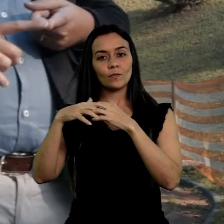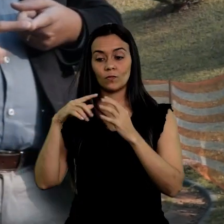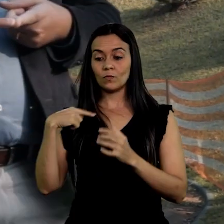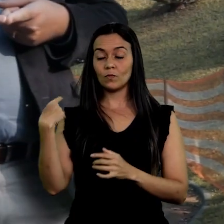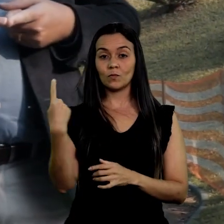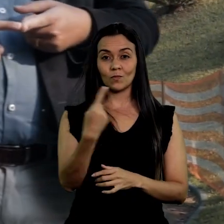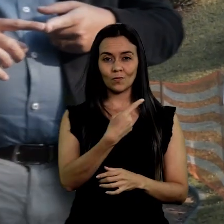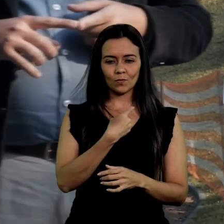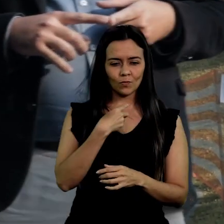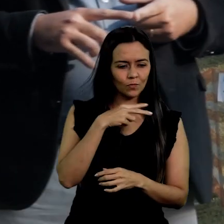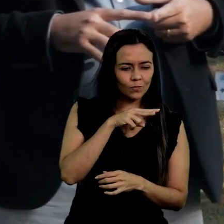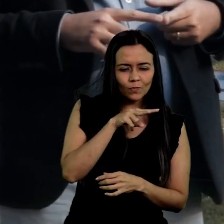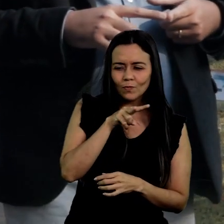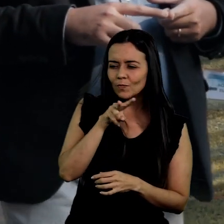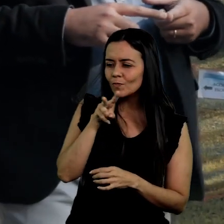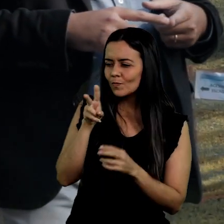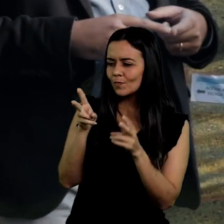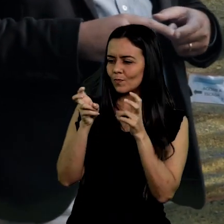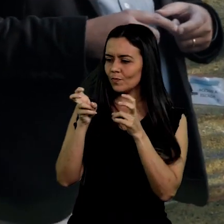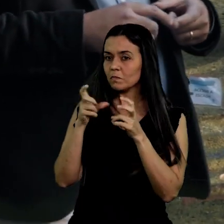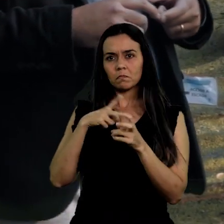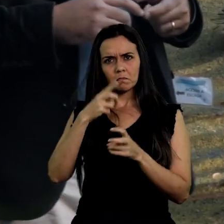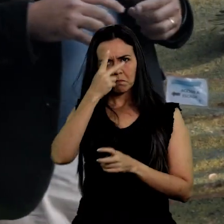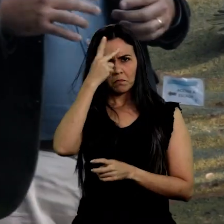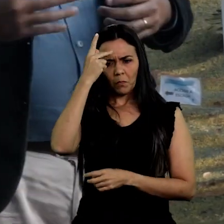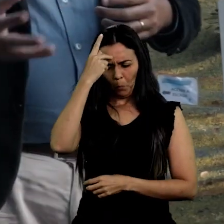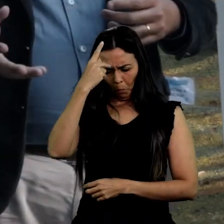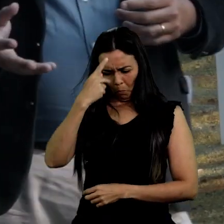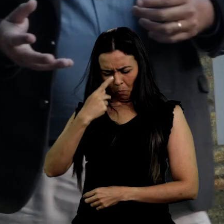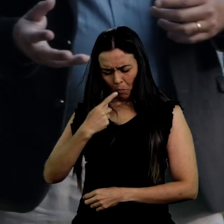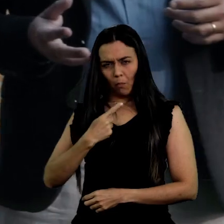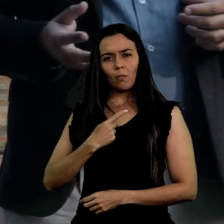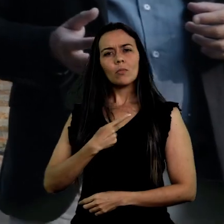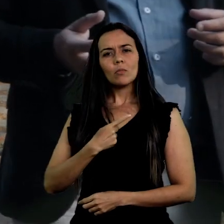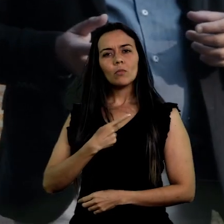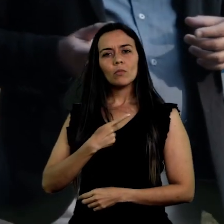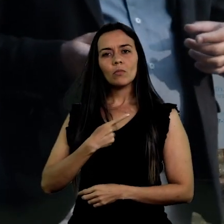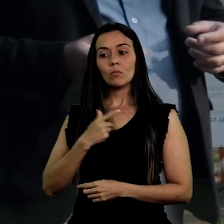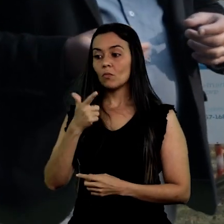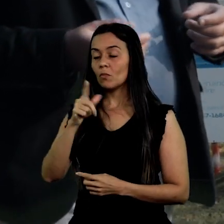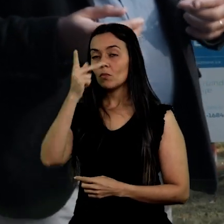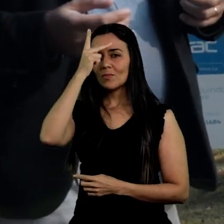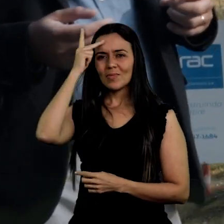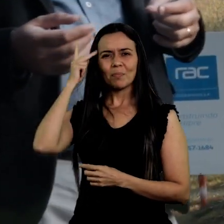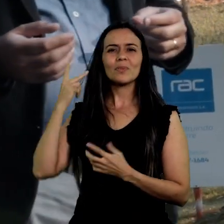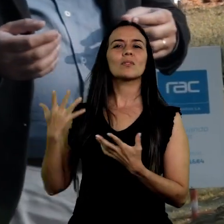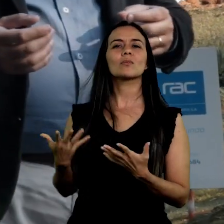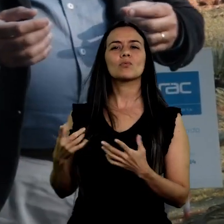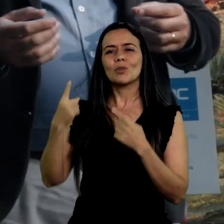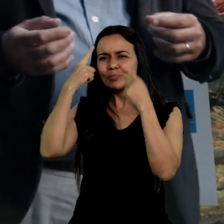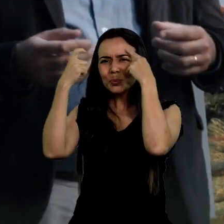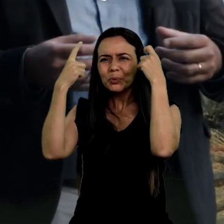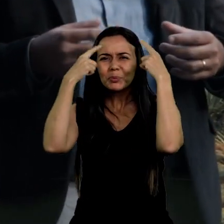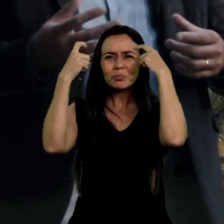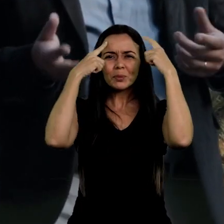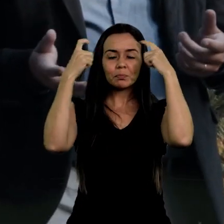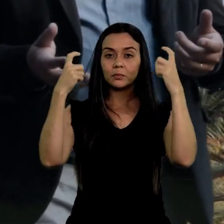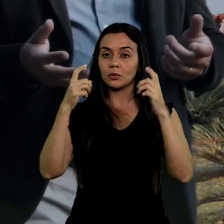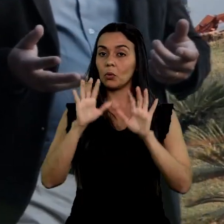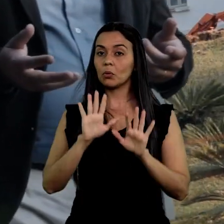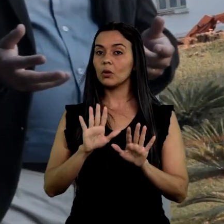muitas pessoas assim apelando para o egoísmo mesmo, né? Outras para a violência, né? O número